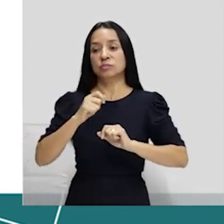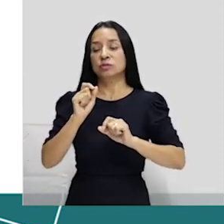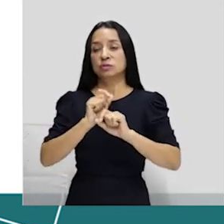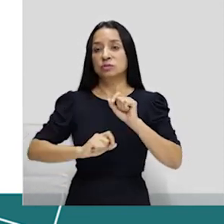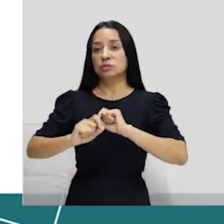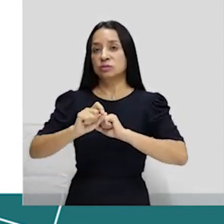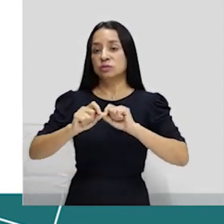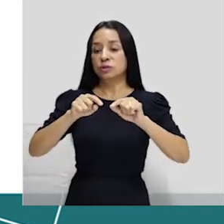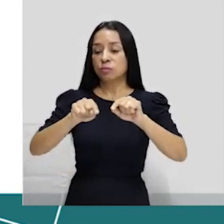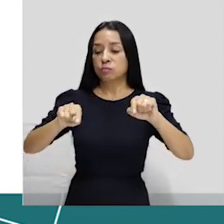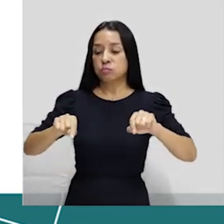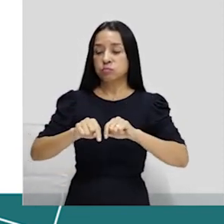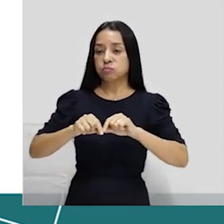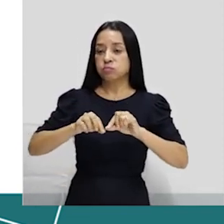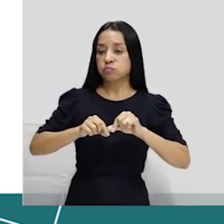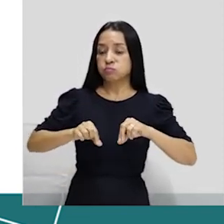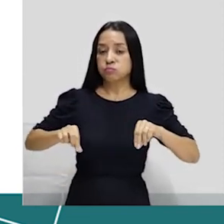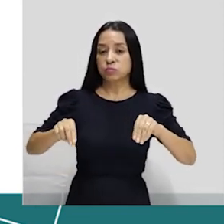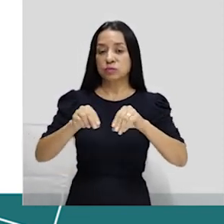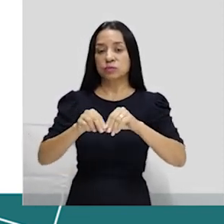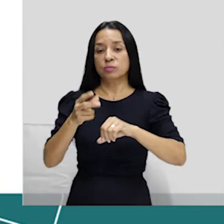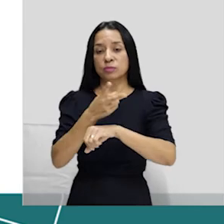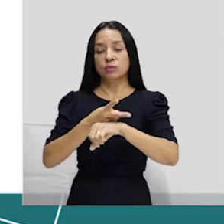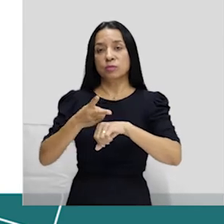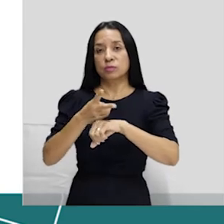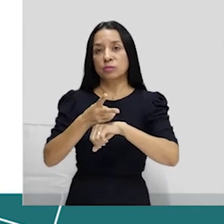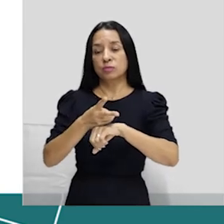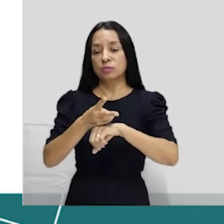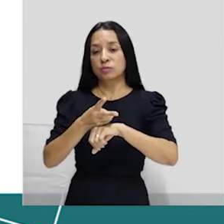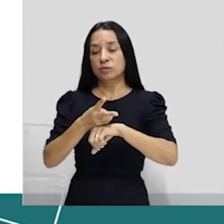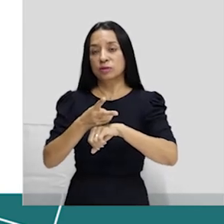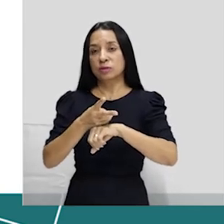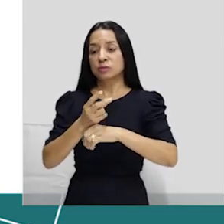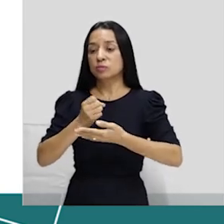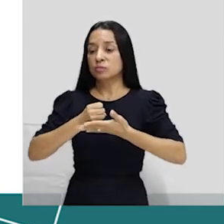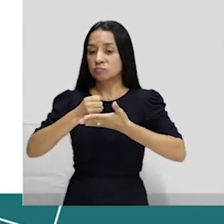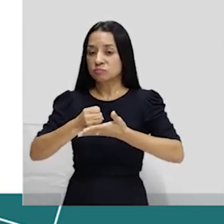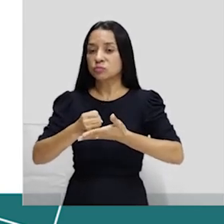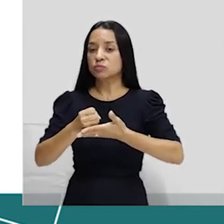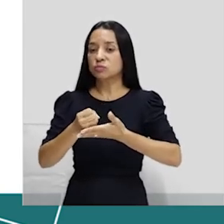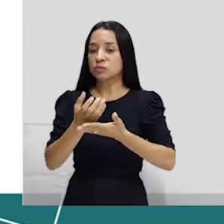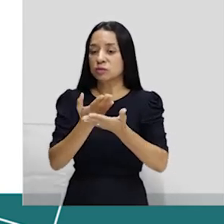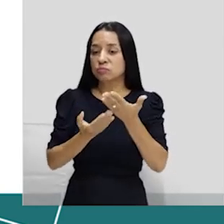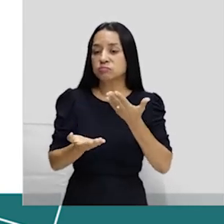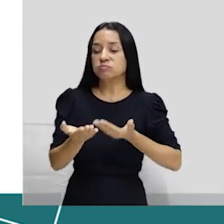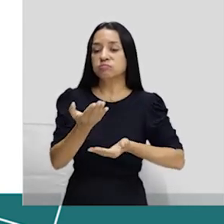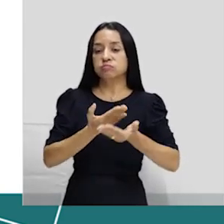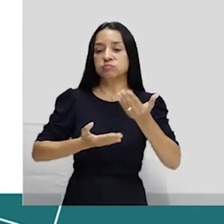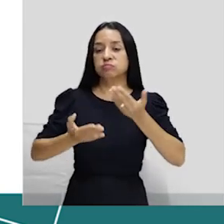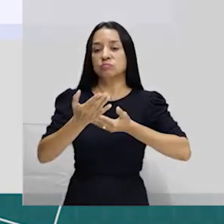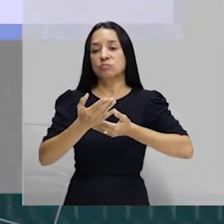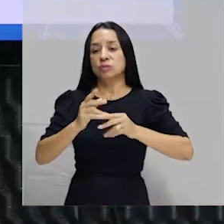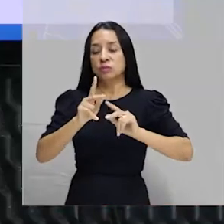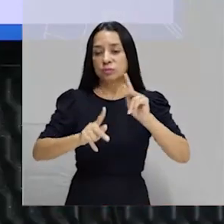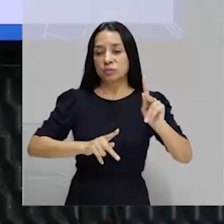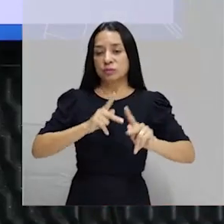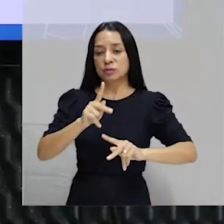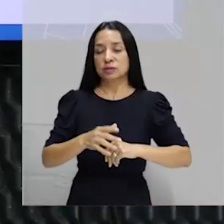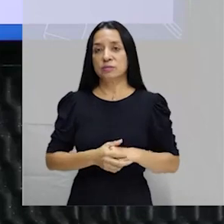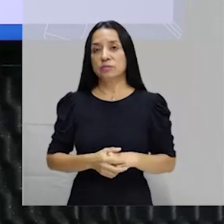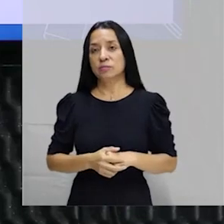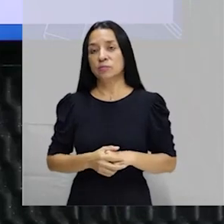gente começar sempre com aquele pé direito, ó. Dá aquela respirada legal, oxigena teu cérebro e vamos para cima, que aqui tem muita coisa